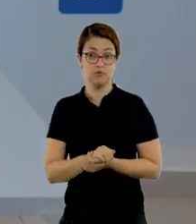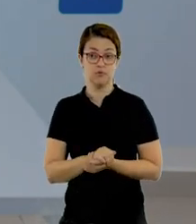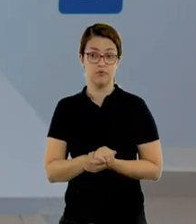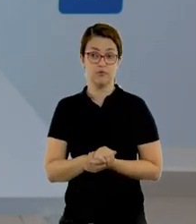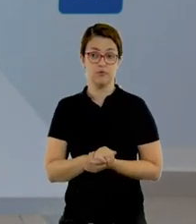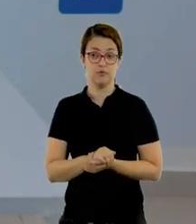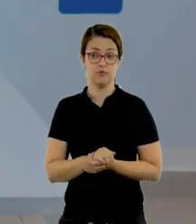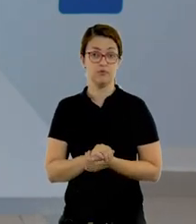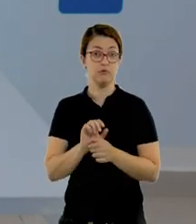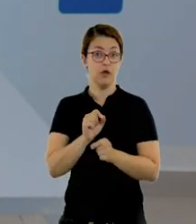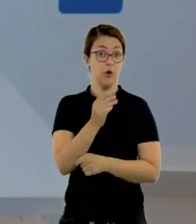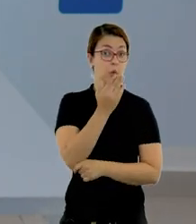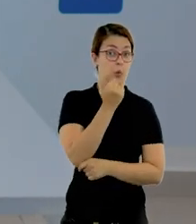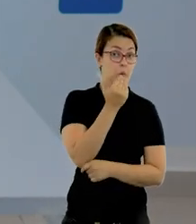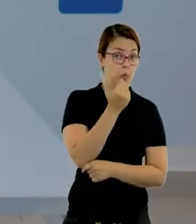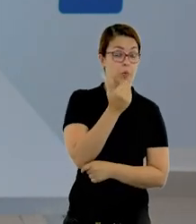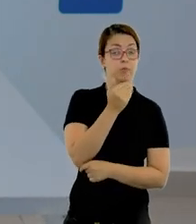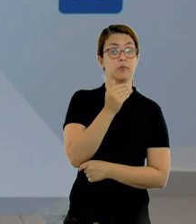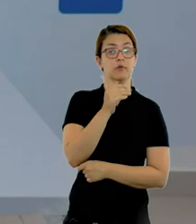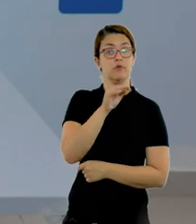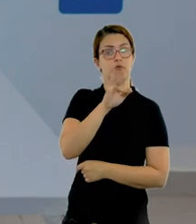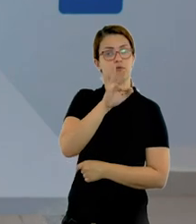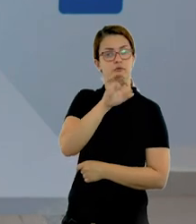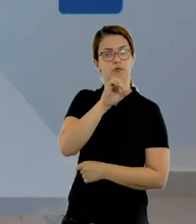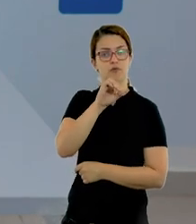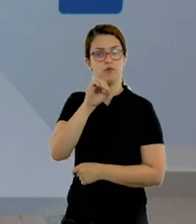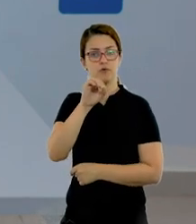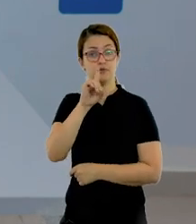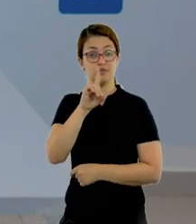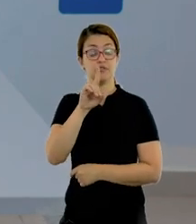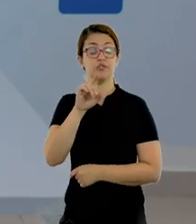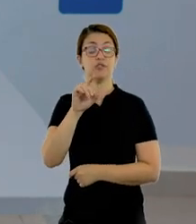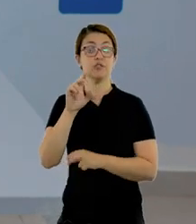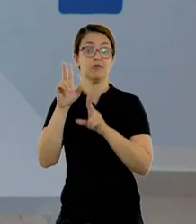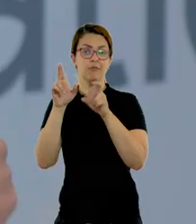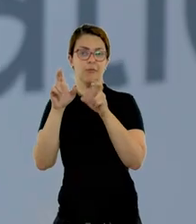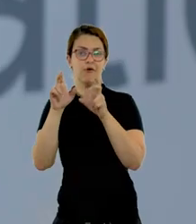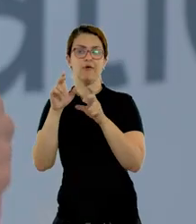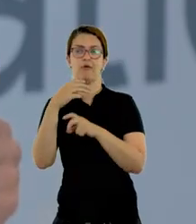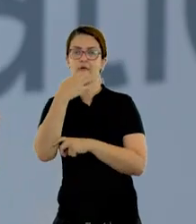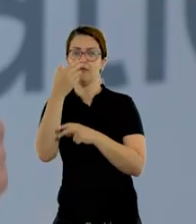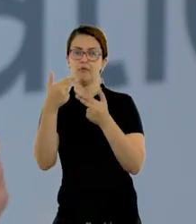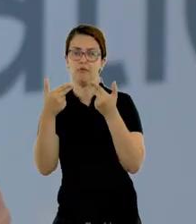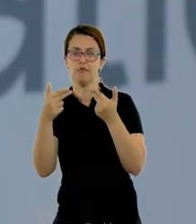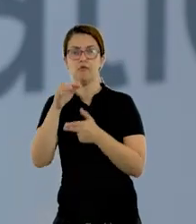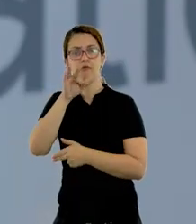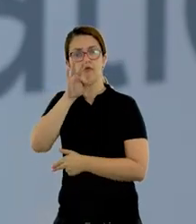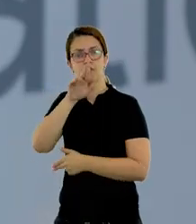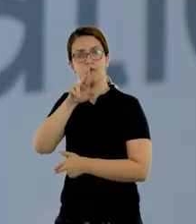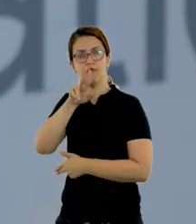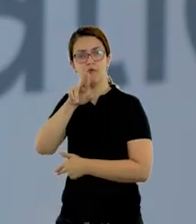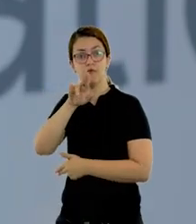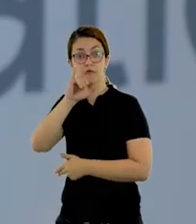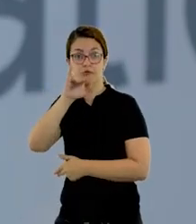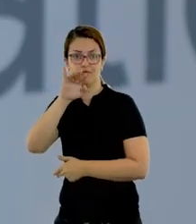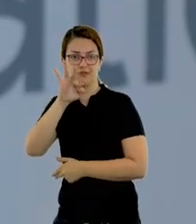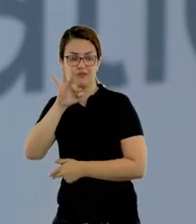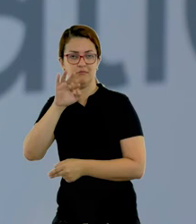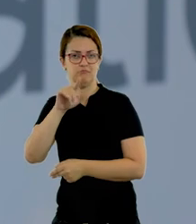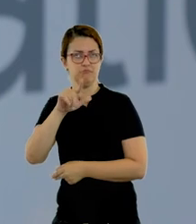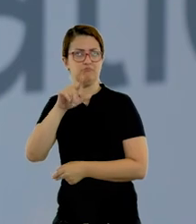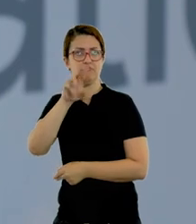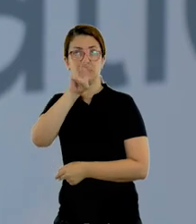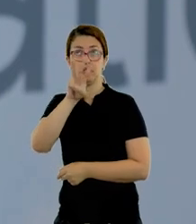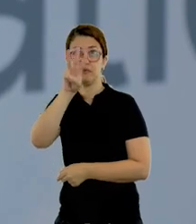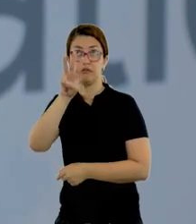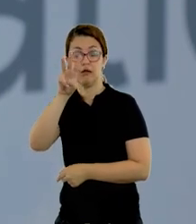sobre food e fruits, comidas e as frutas, ok? Então estará disponível lá no site alguns vídeos para